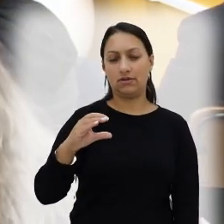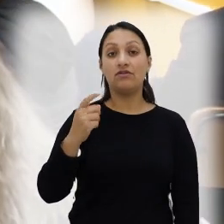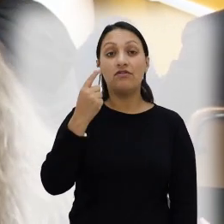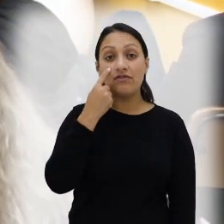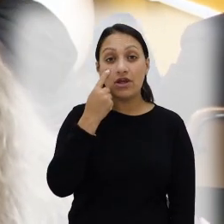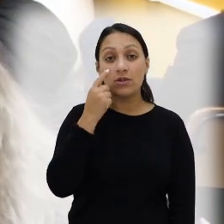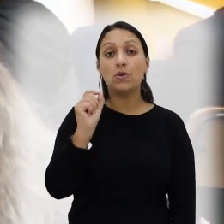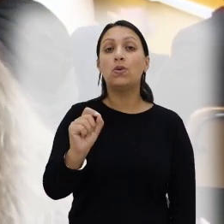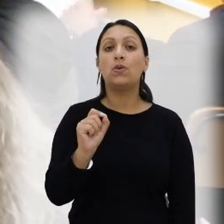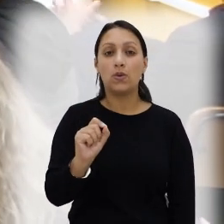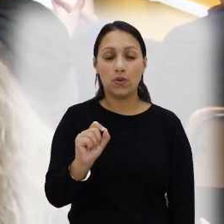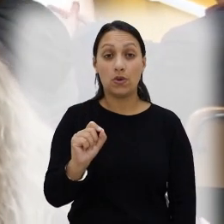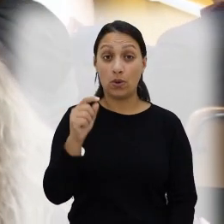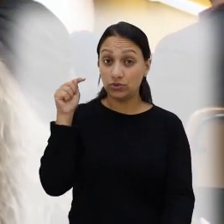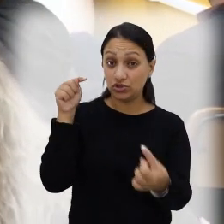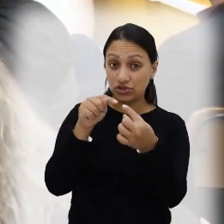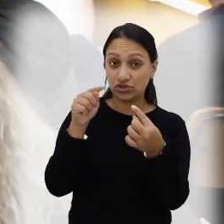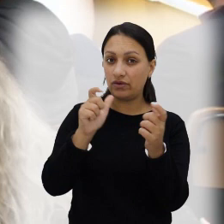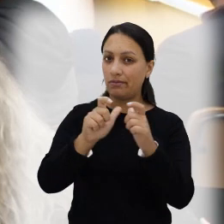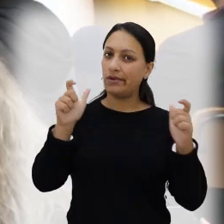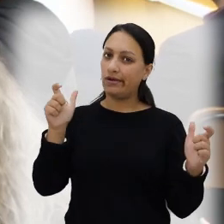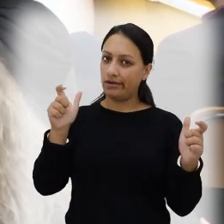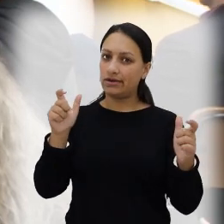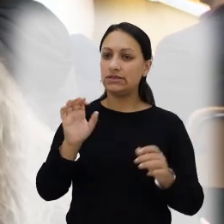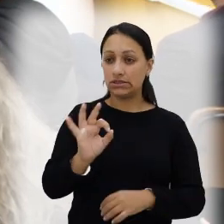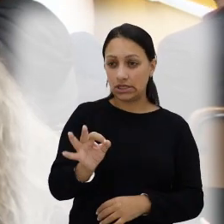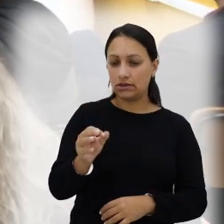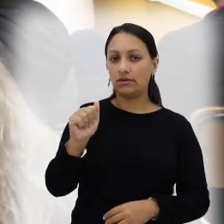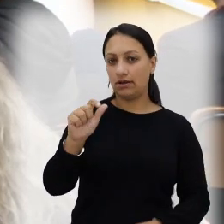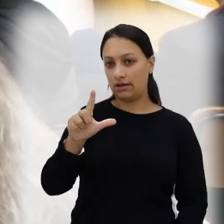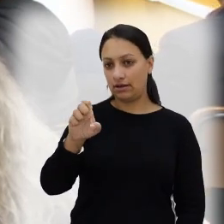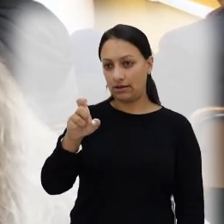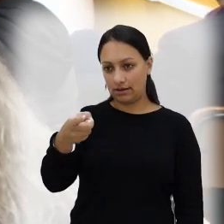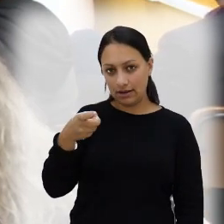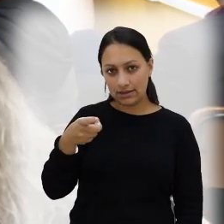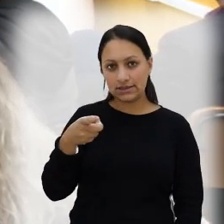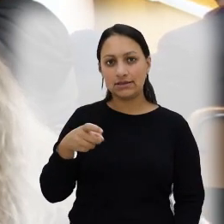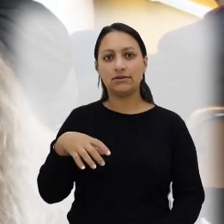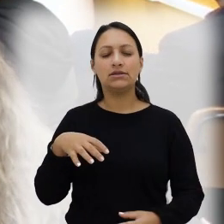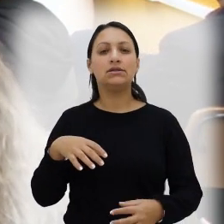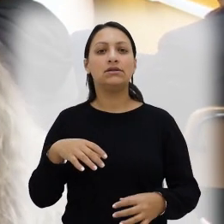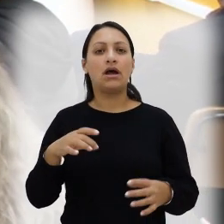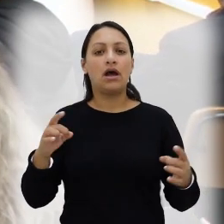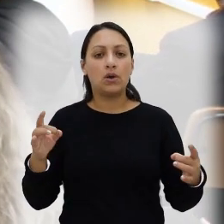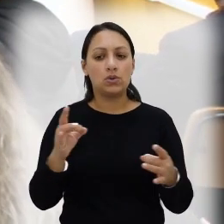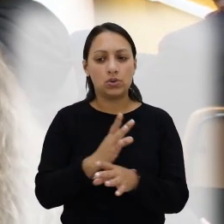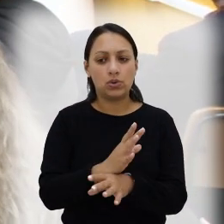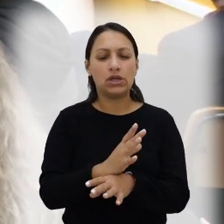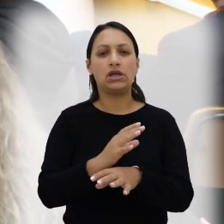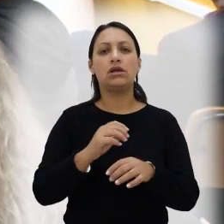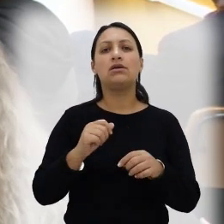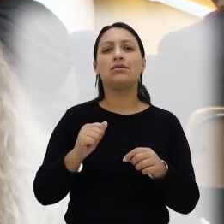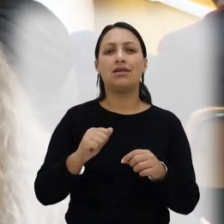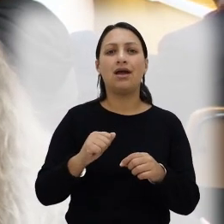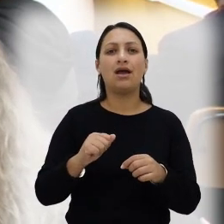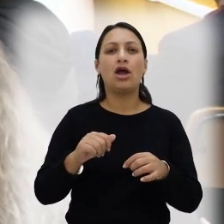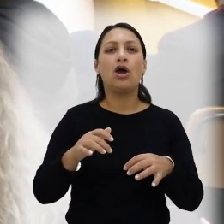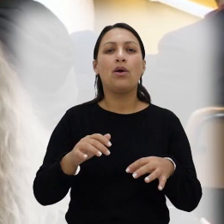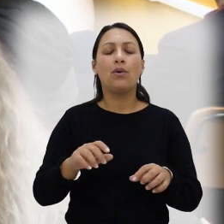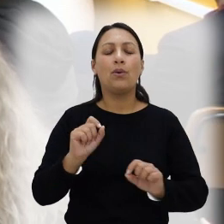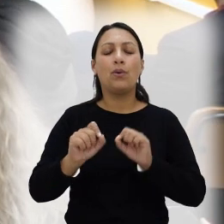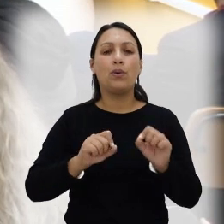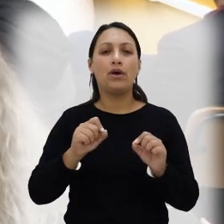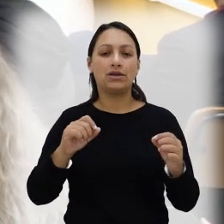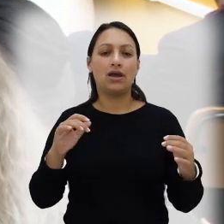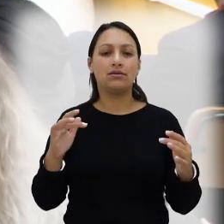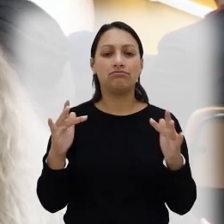que esse é um dos grandes objetivos, né, Alex? Essa geração concreta de conexões e, quem sabe, então, essas conexões